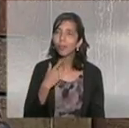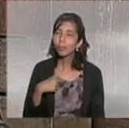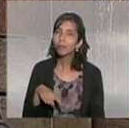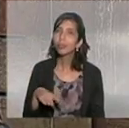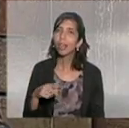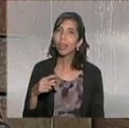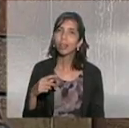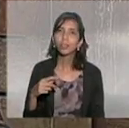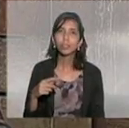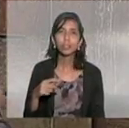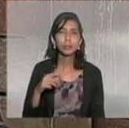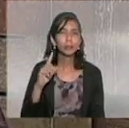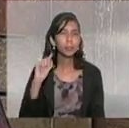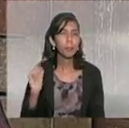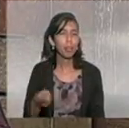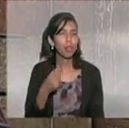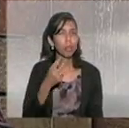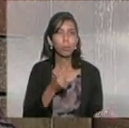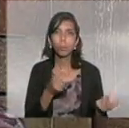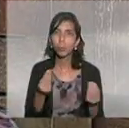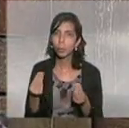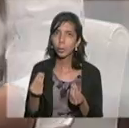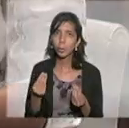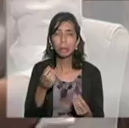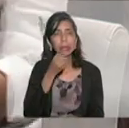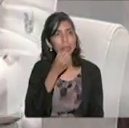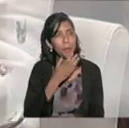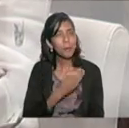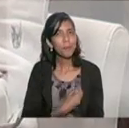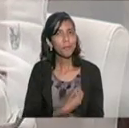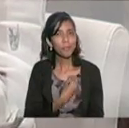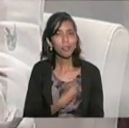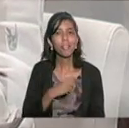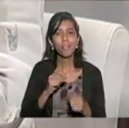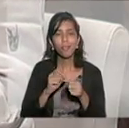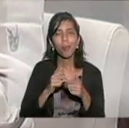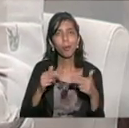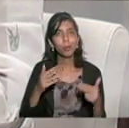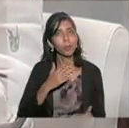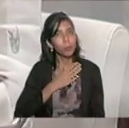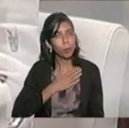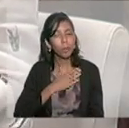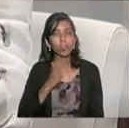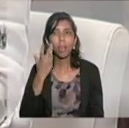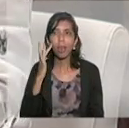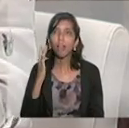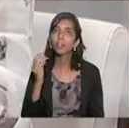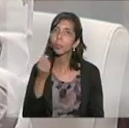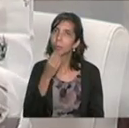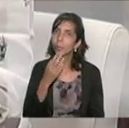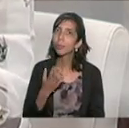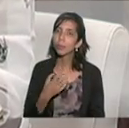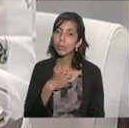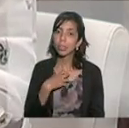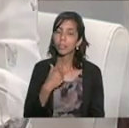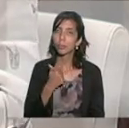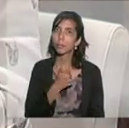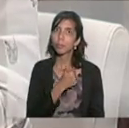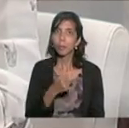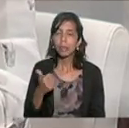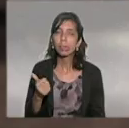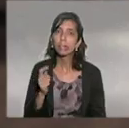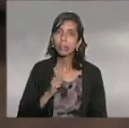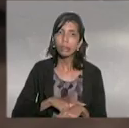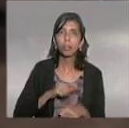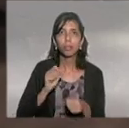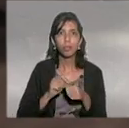vontade de ficar fazendo milhões de peças ali dentro. E é muito bom poder viver daquilo que a gente gosta de fazer, né? Eu acho que isso é uma realização incrível, né? Eu aí, adoro,